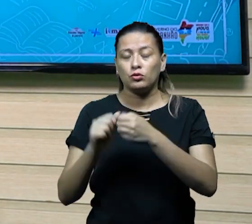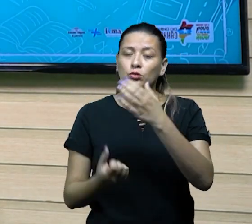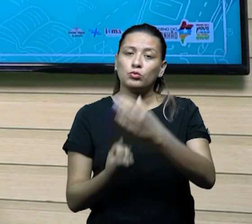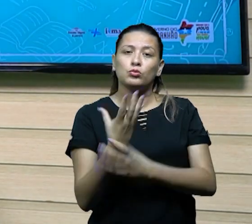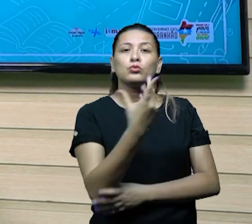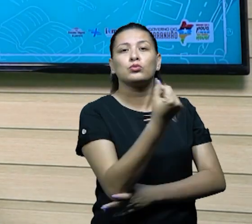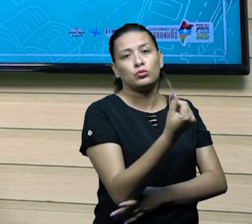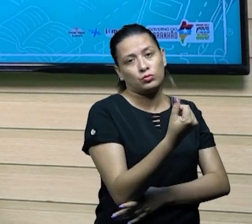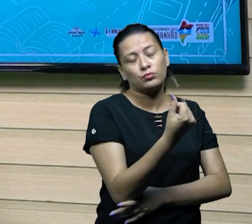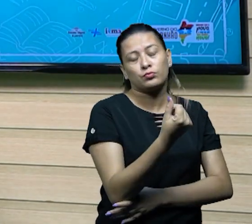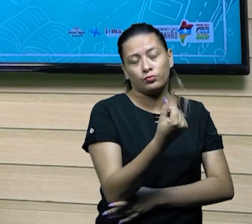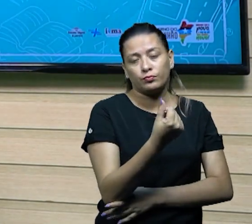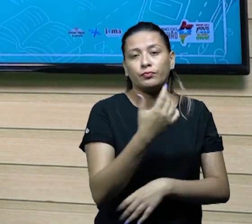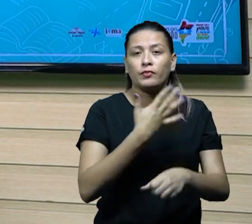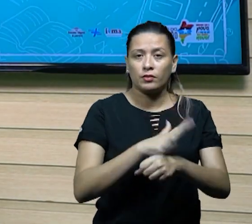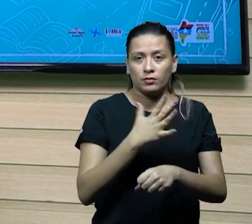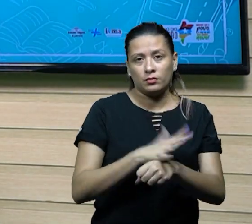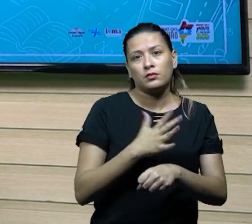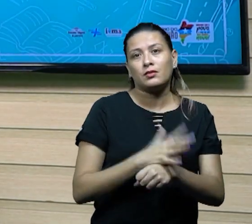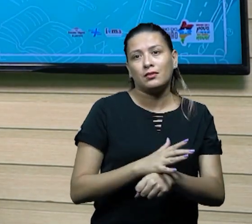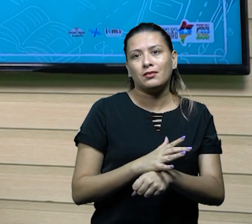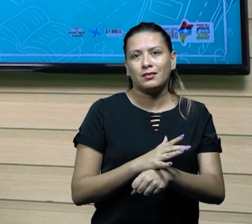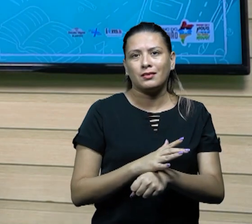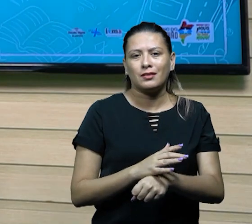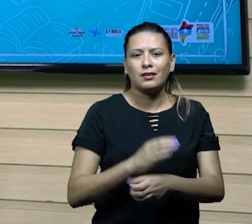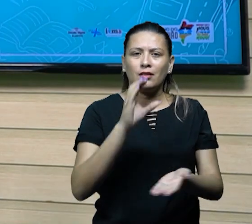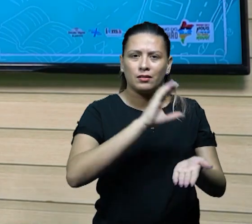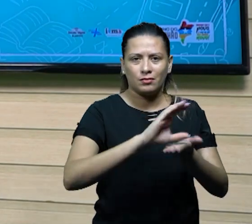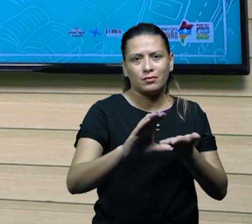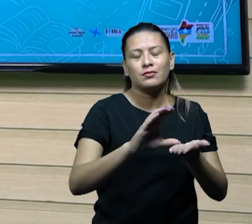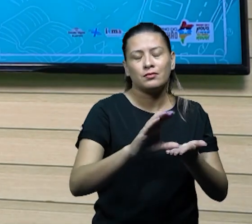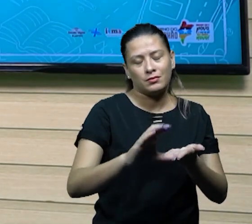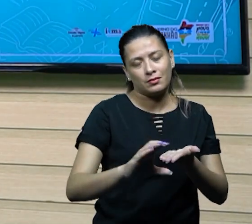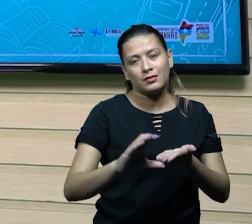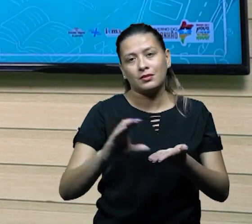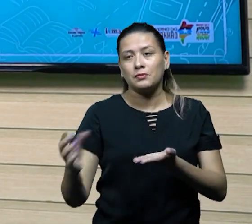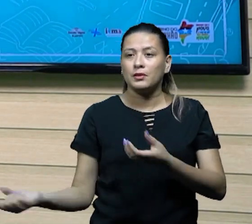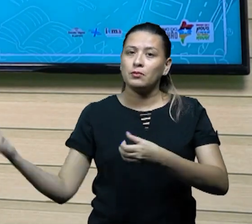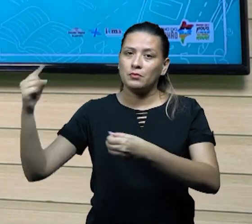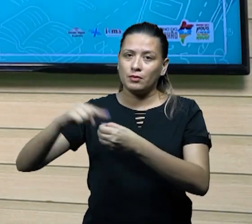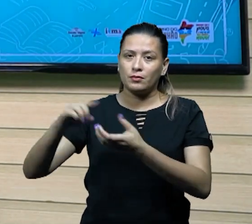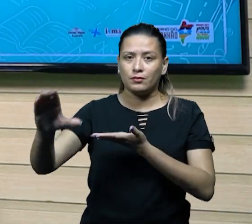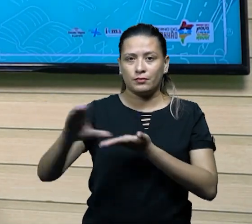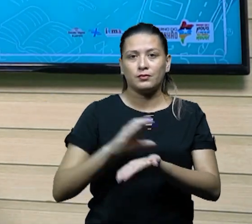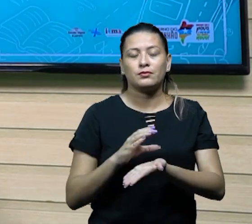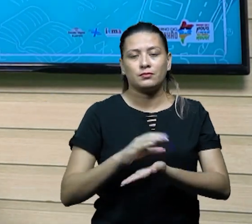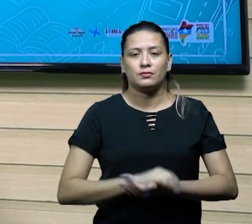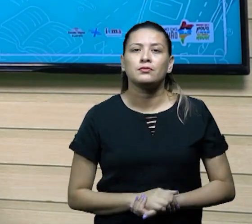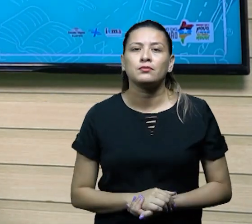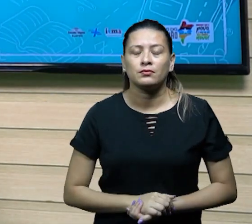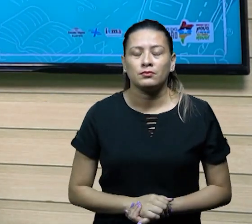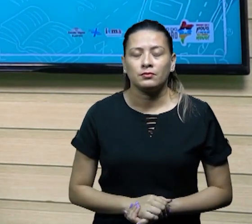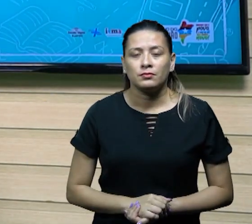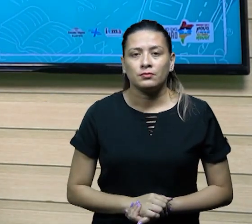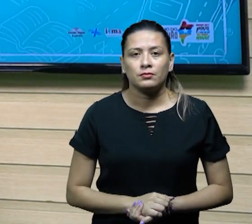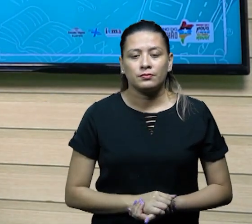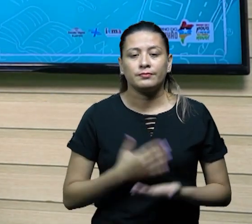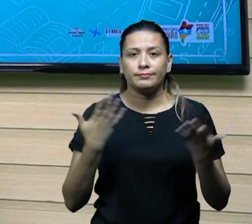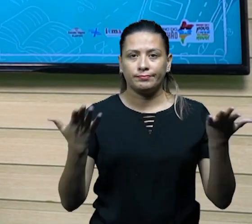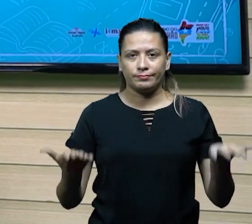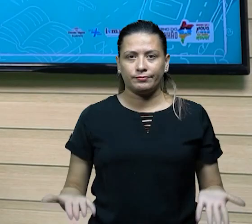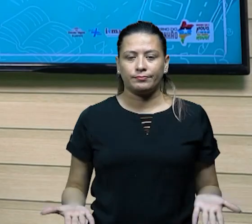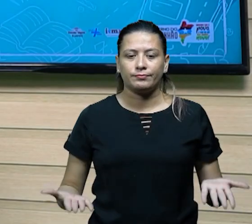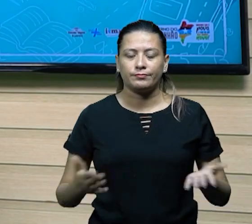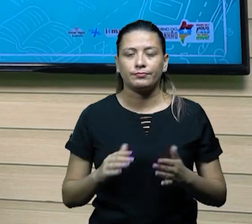ditado, dinheiro faz dinheiro. Ou seja, quando eu gasto com treinamento, eu vou ter um retorno muito mais interessante, um